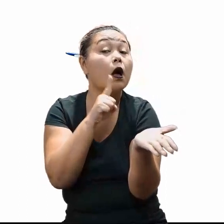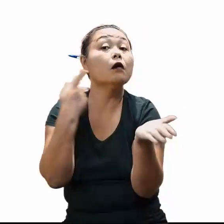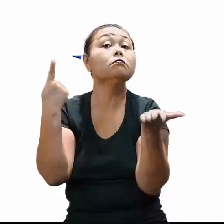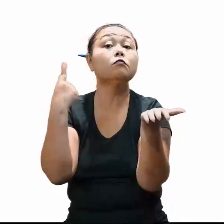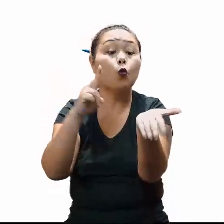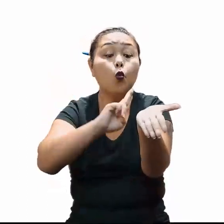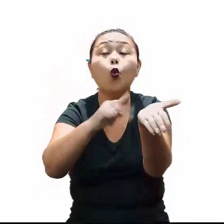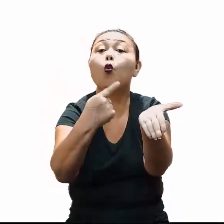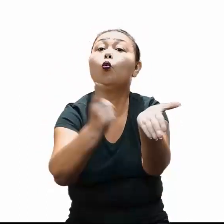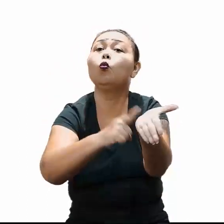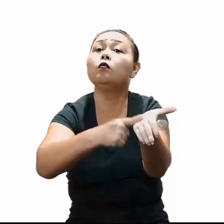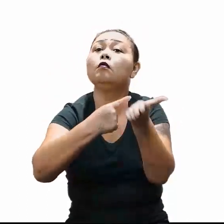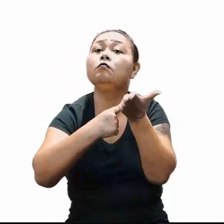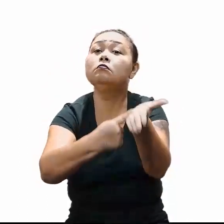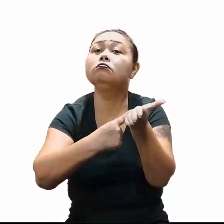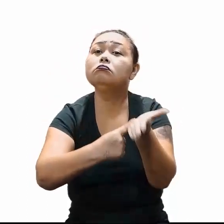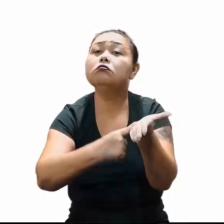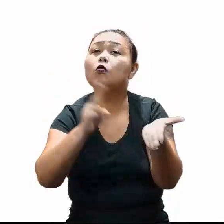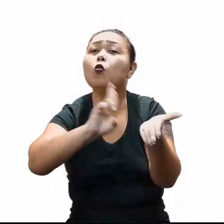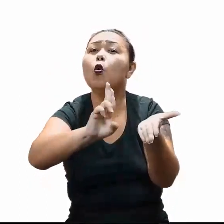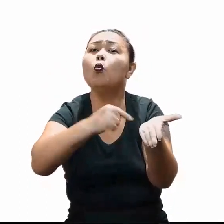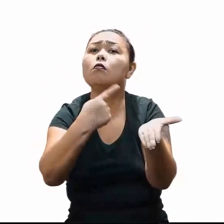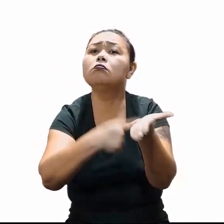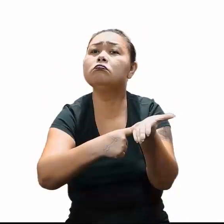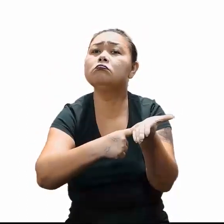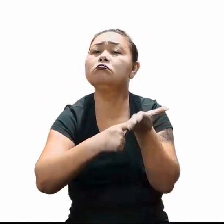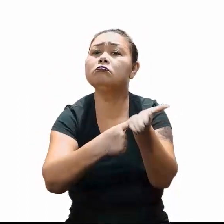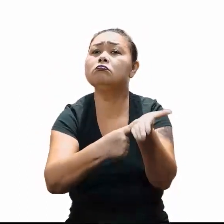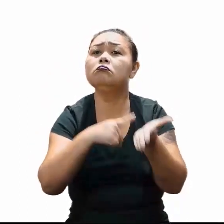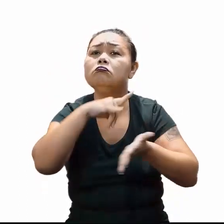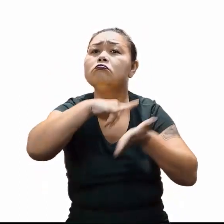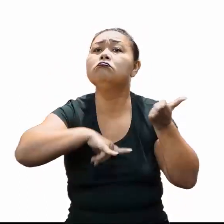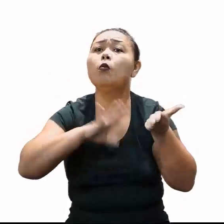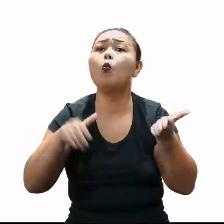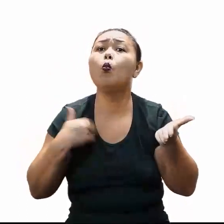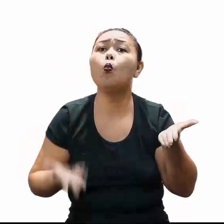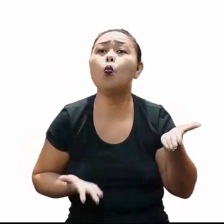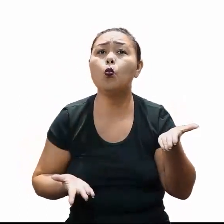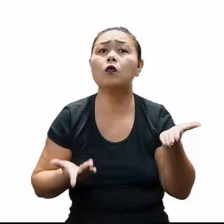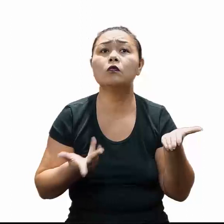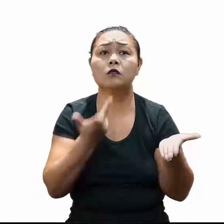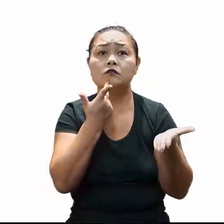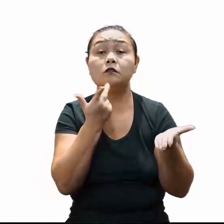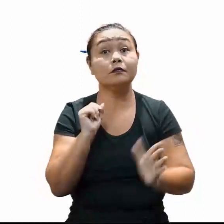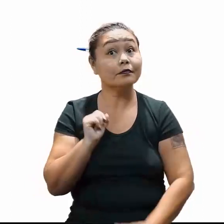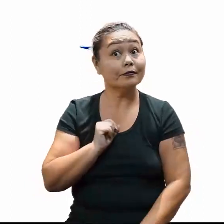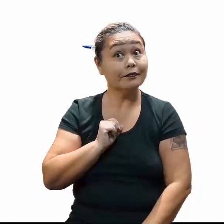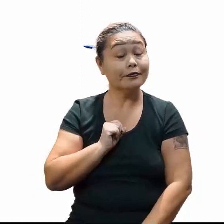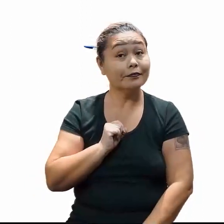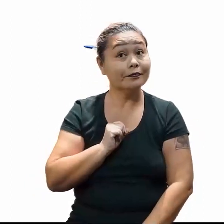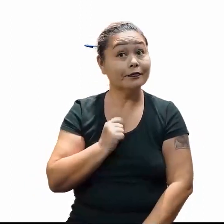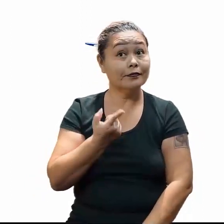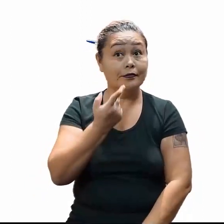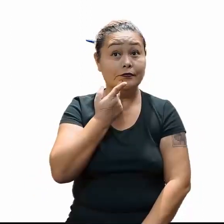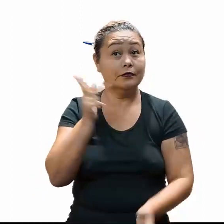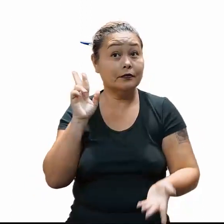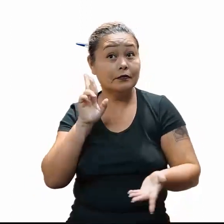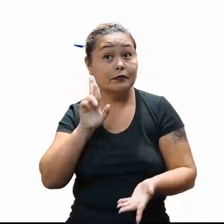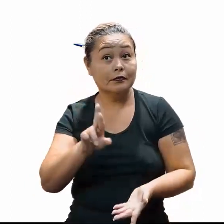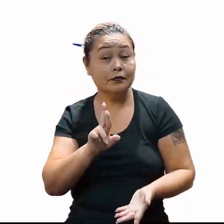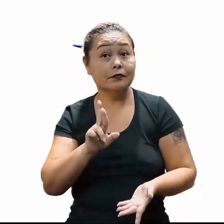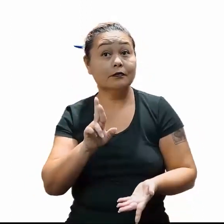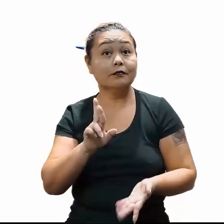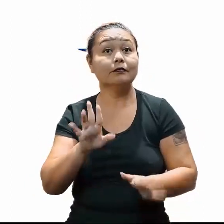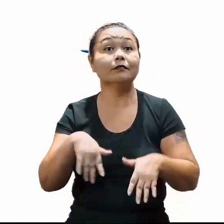esse? Percebam vocês aí no contexto dessa questão. Ela está falando de quê? Ela está se